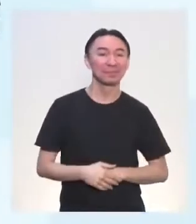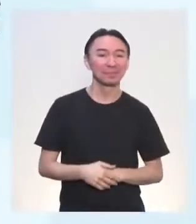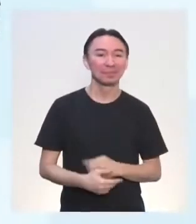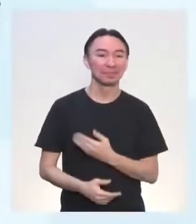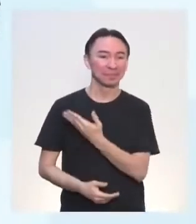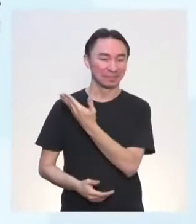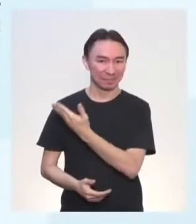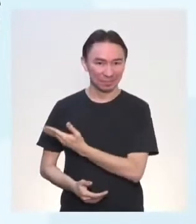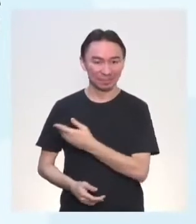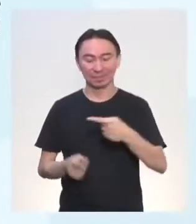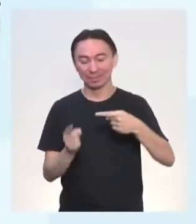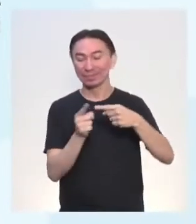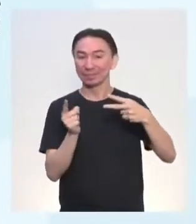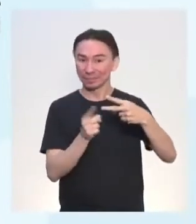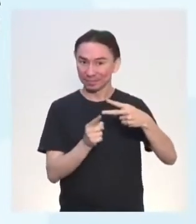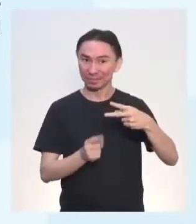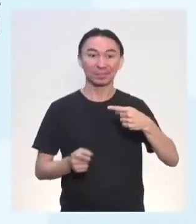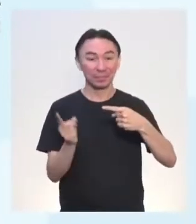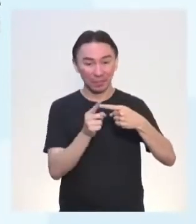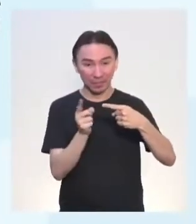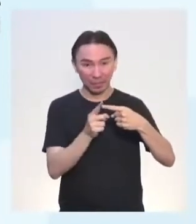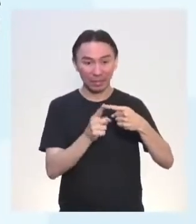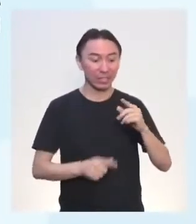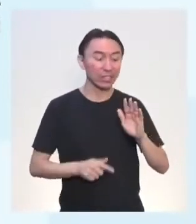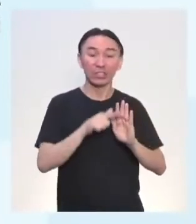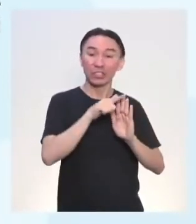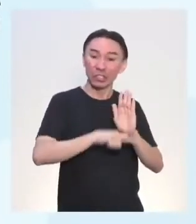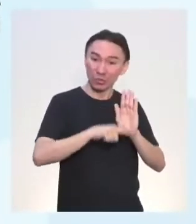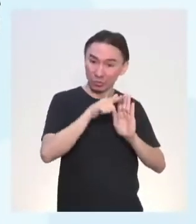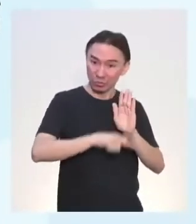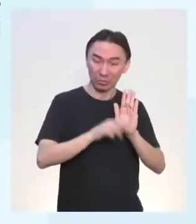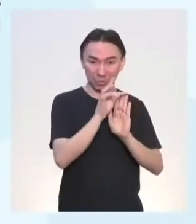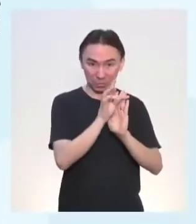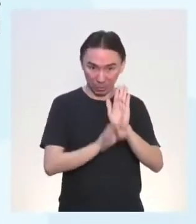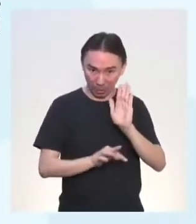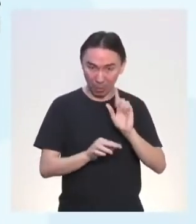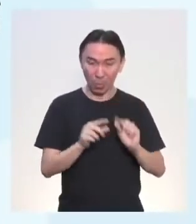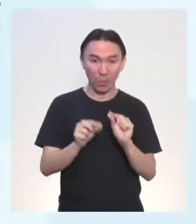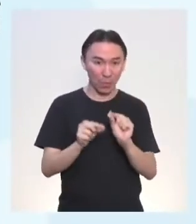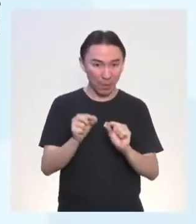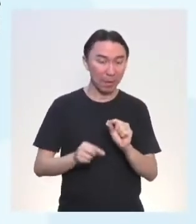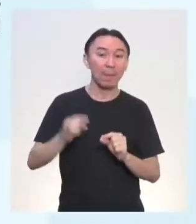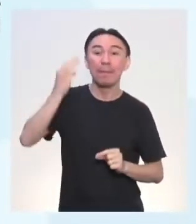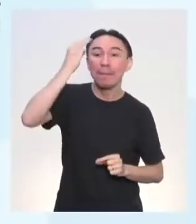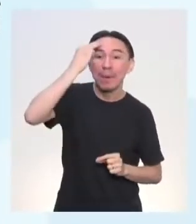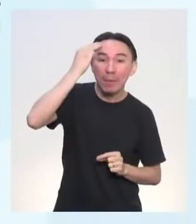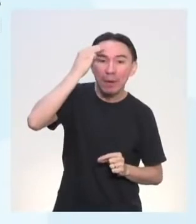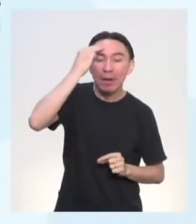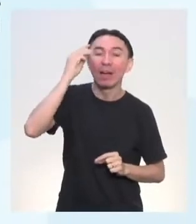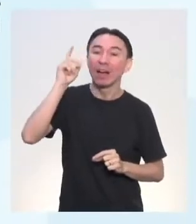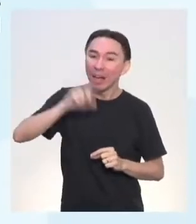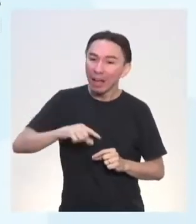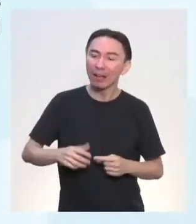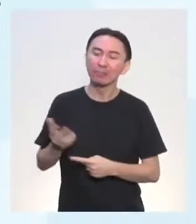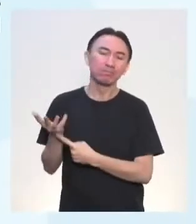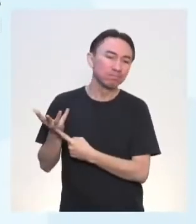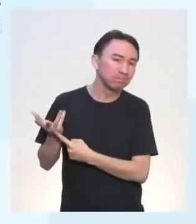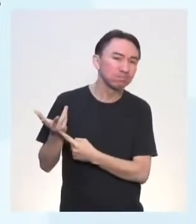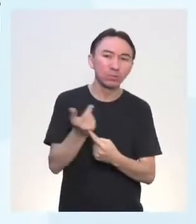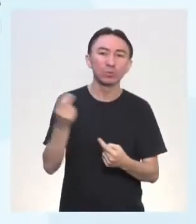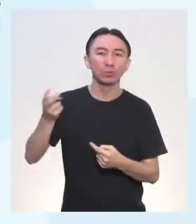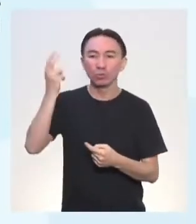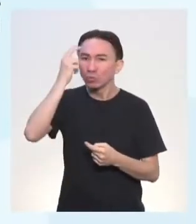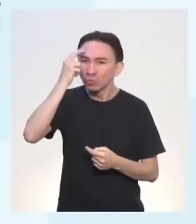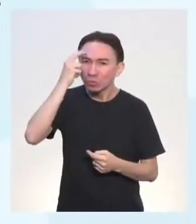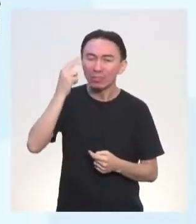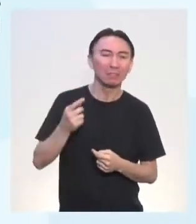Analisar o texto literário do gênero textual memória como manifestação artística e cultural, de modo a valorizar